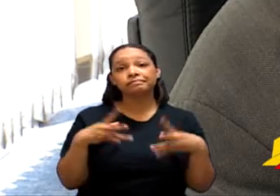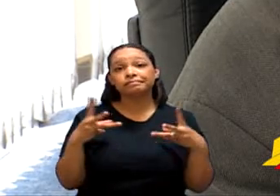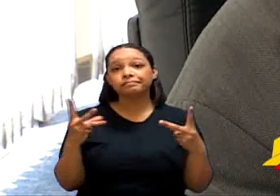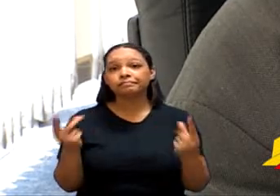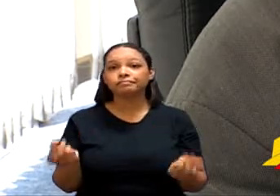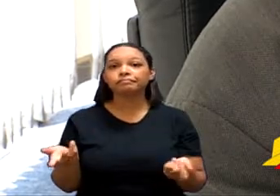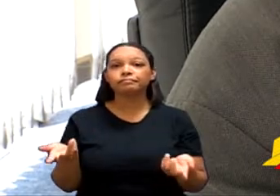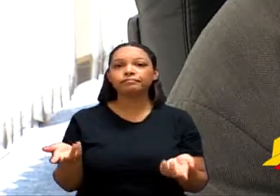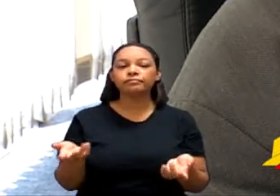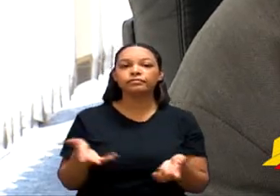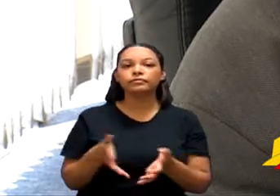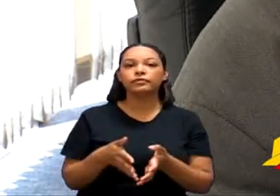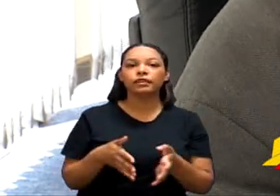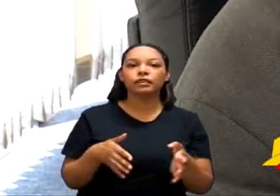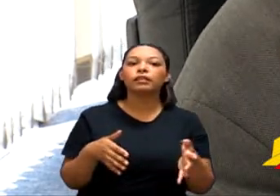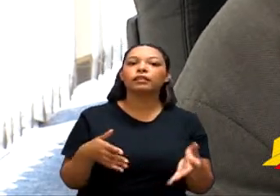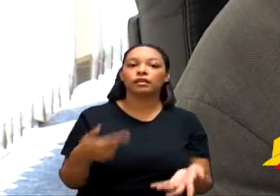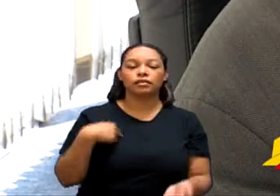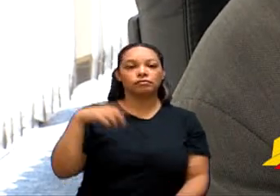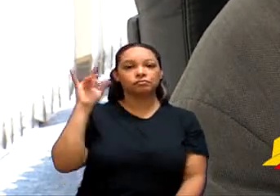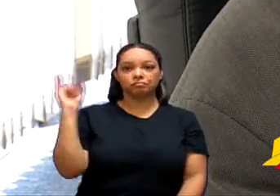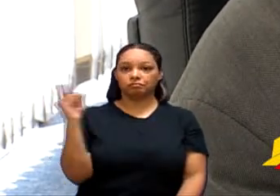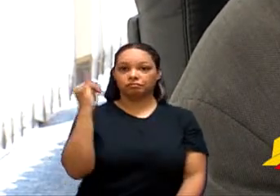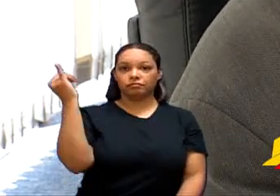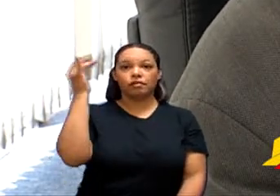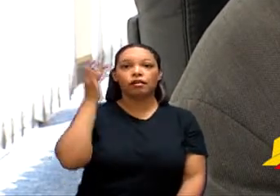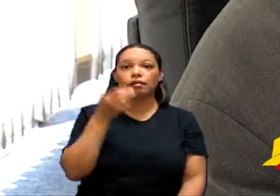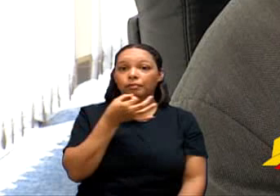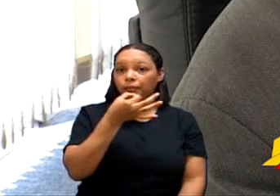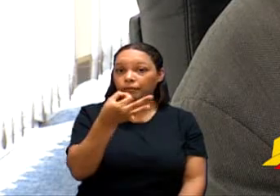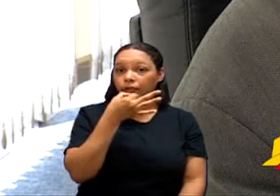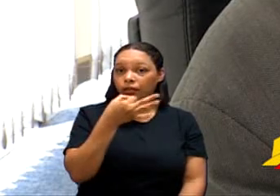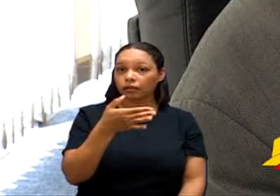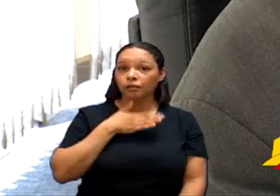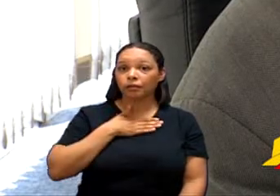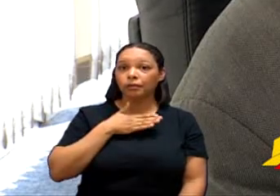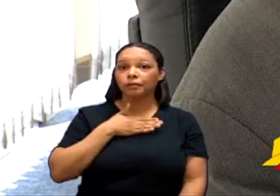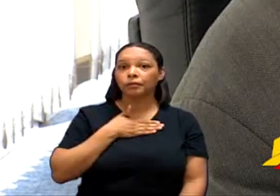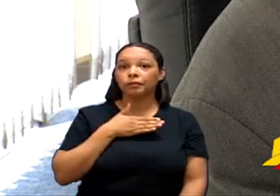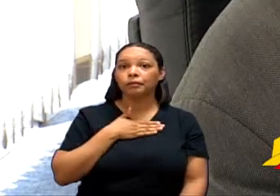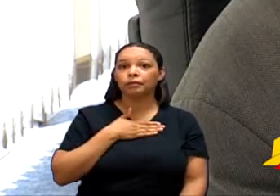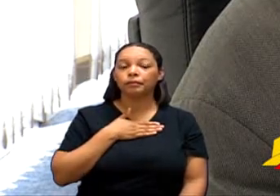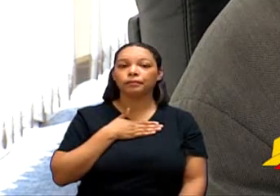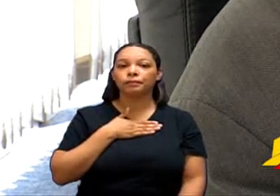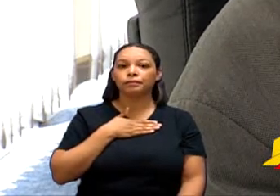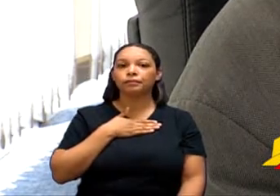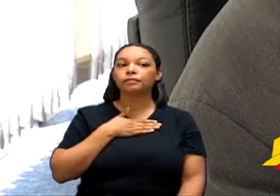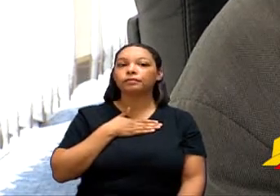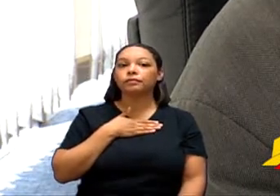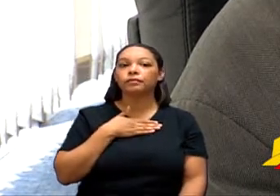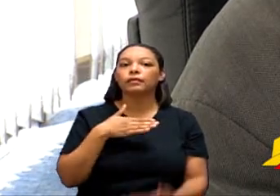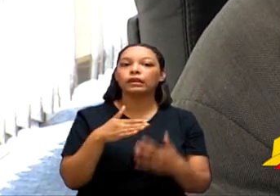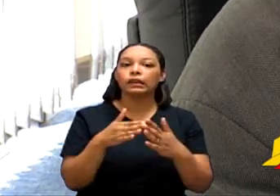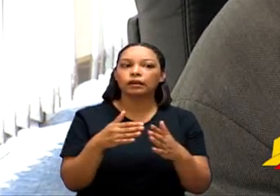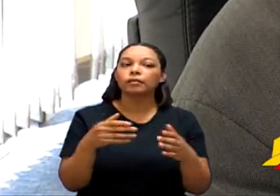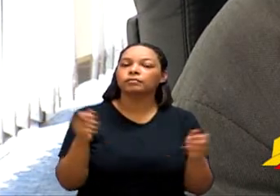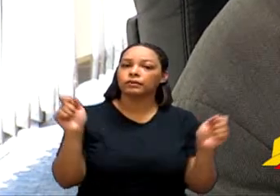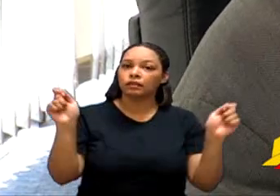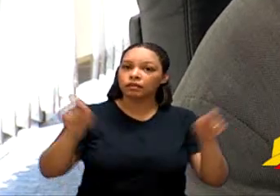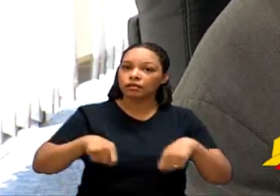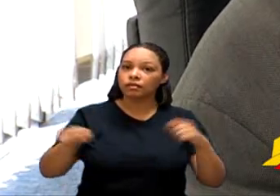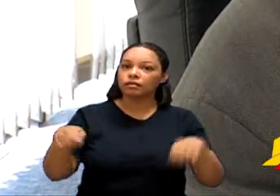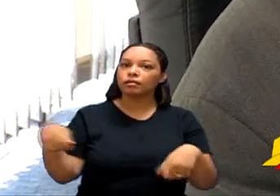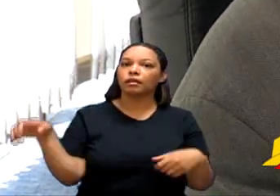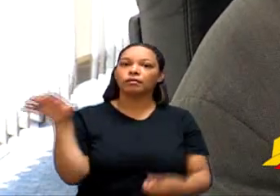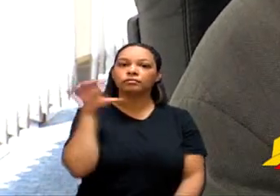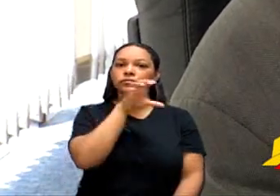Mas o que eu acho que é importante nessa questão, o Rodrigo, é que nós possamos realmente acelerar o governo do